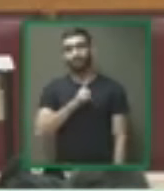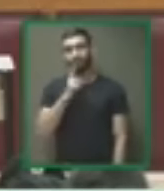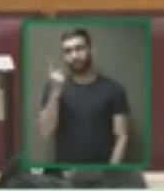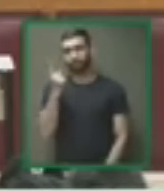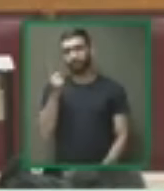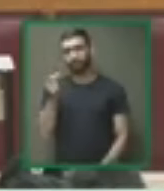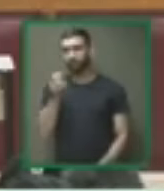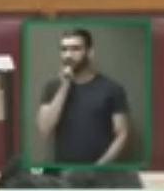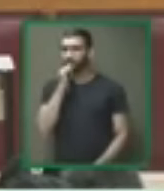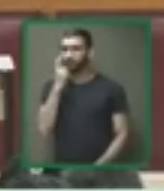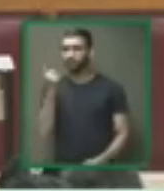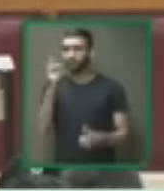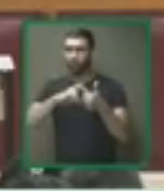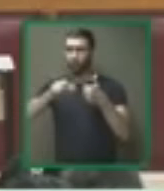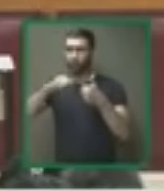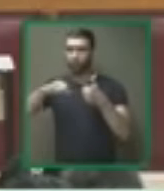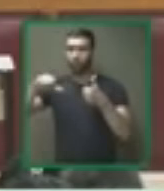aqui levantada por um jurado.